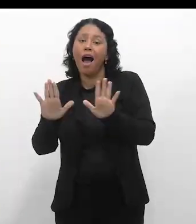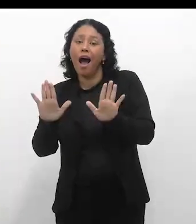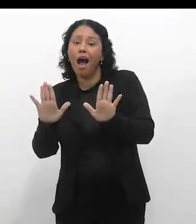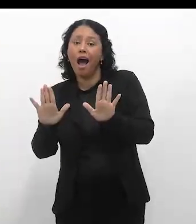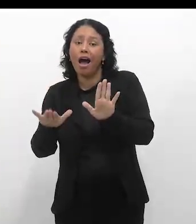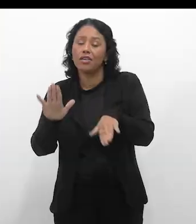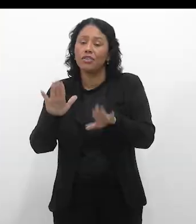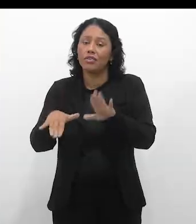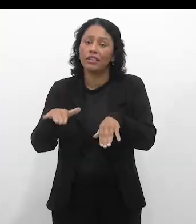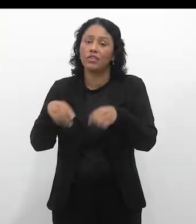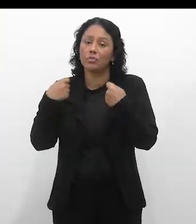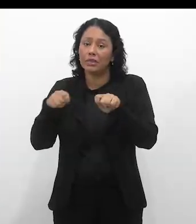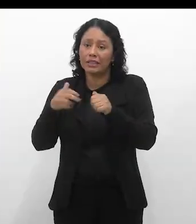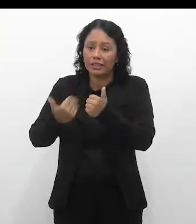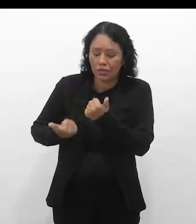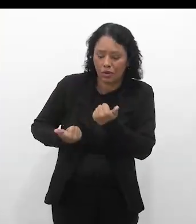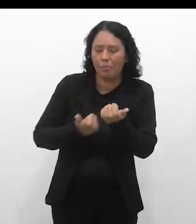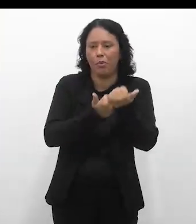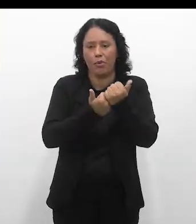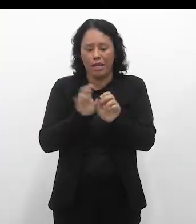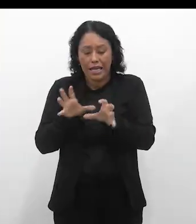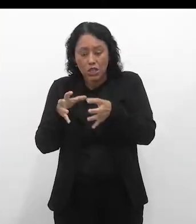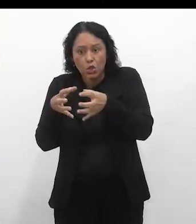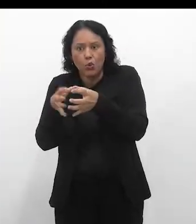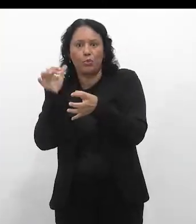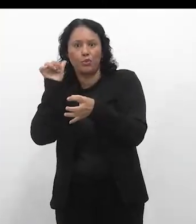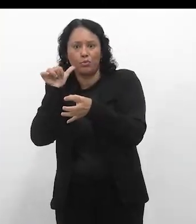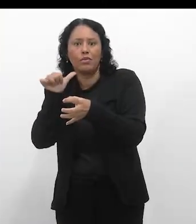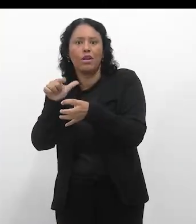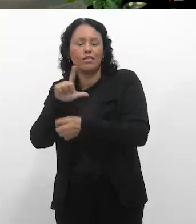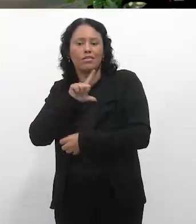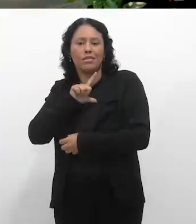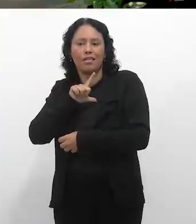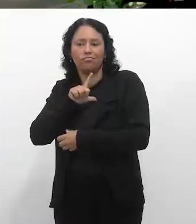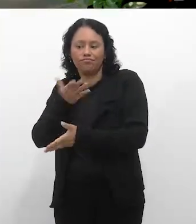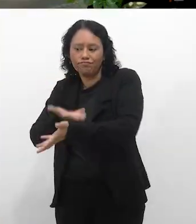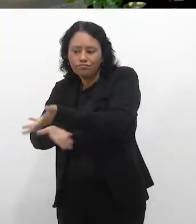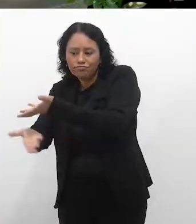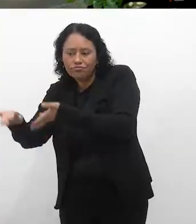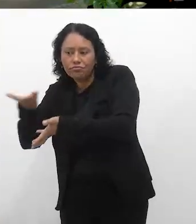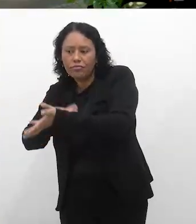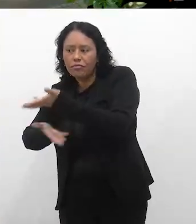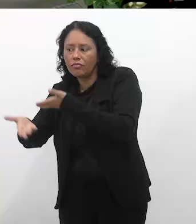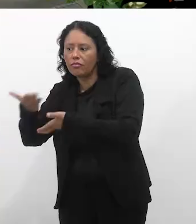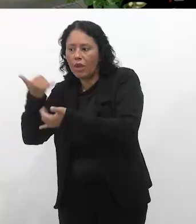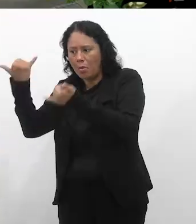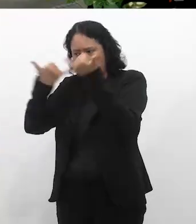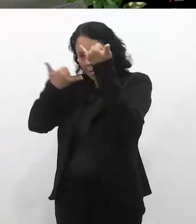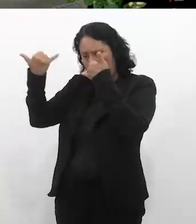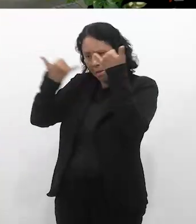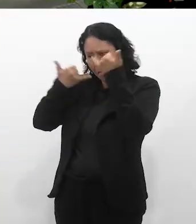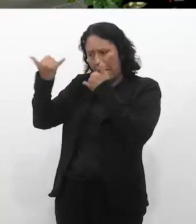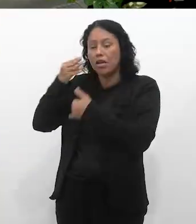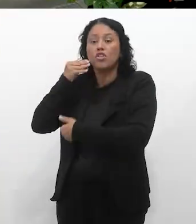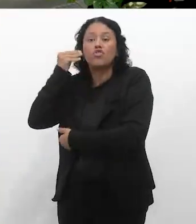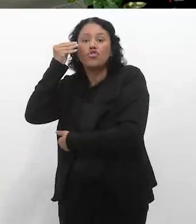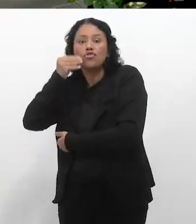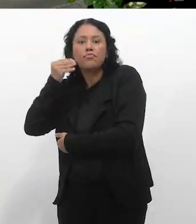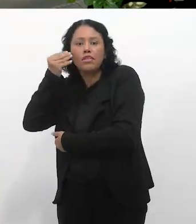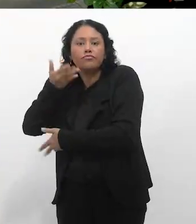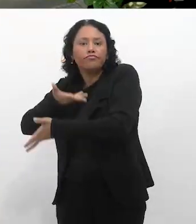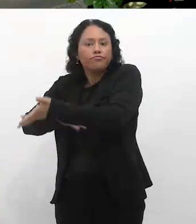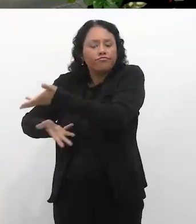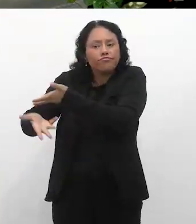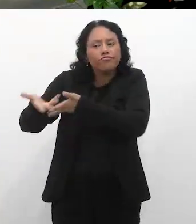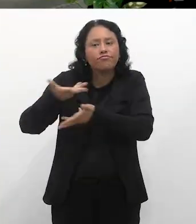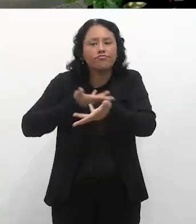de apoio. Então, internamente nos grupos, esse apoio existe. As pacientes trocam informações, trocam